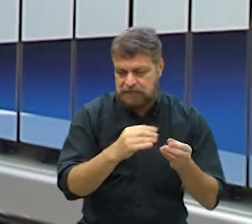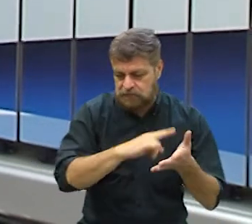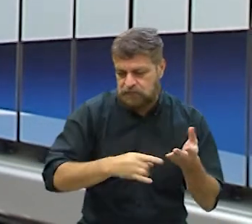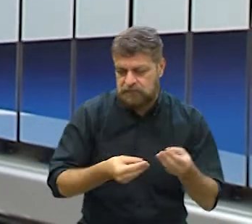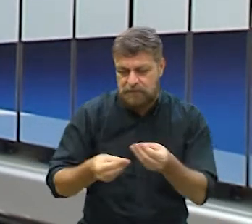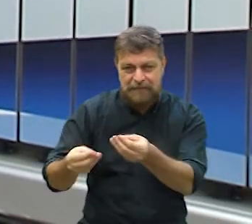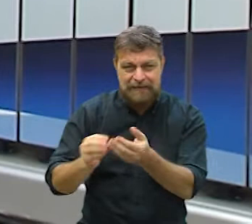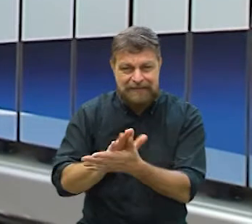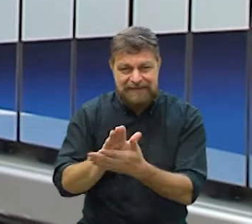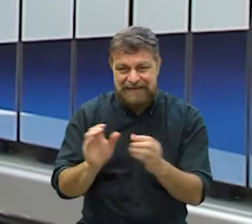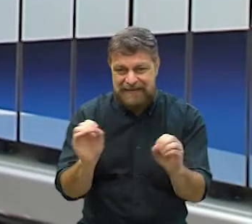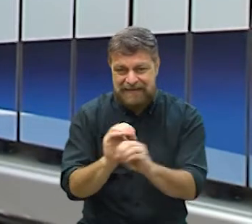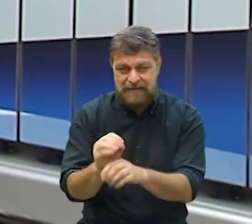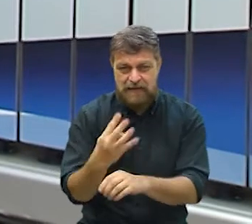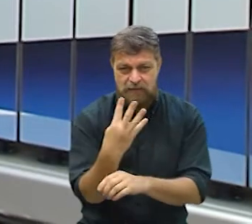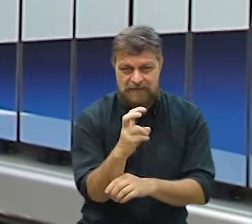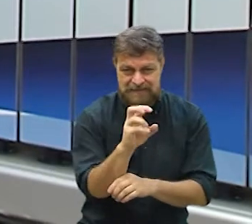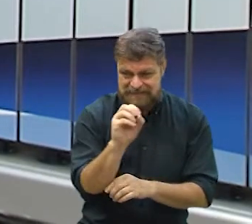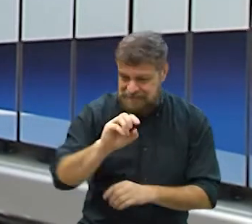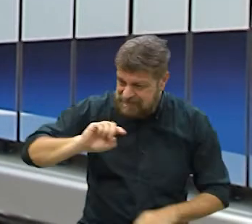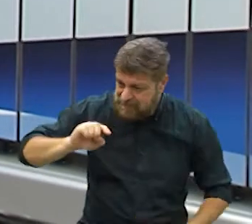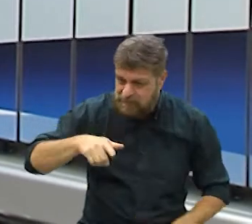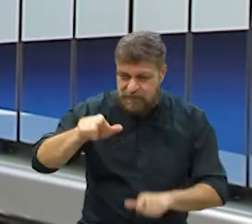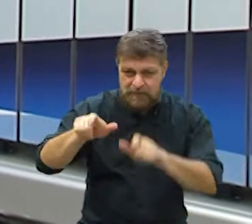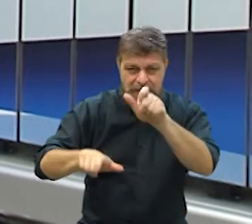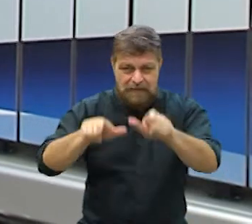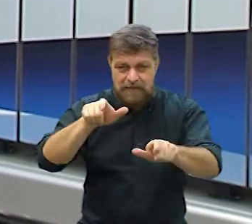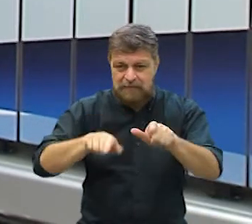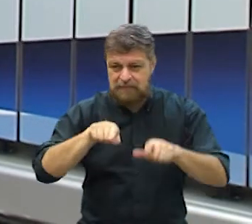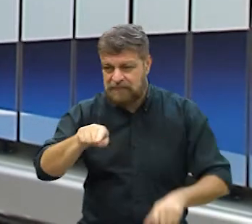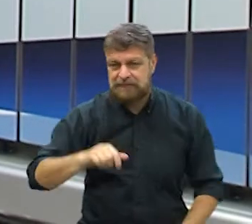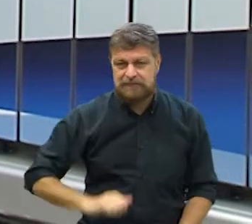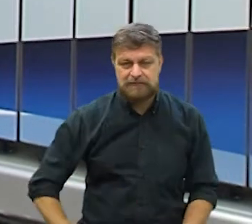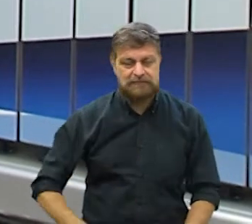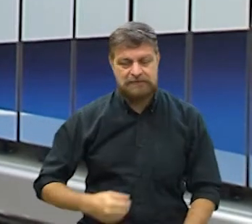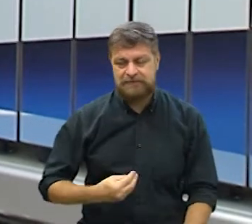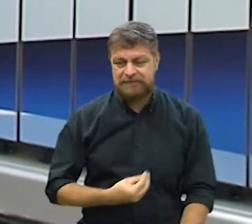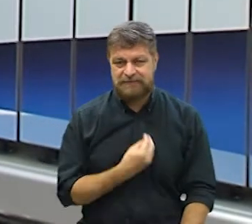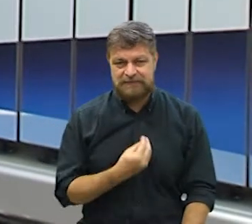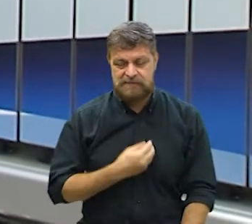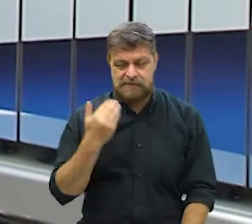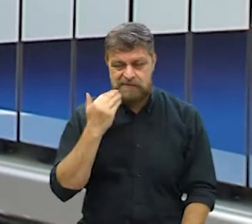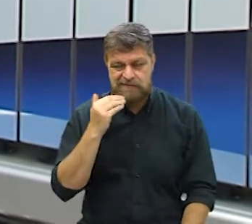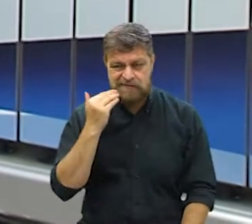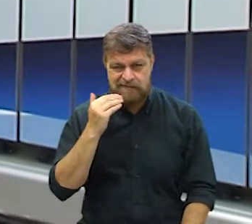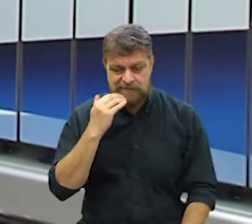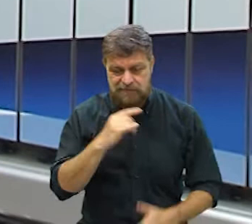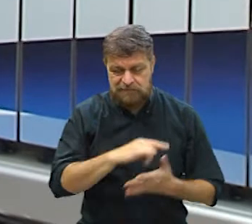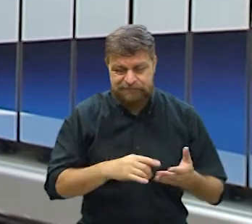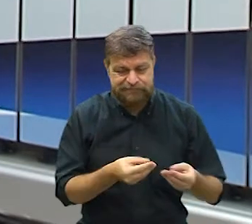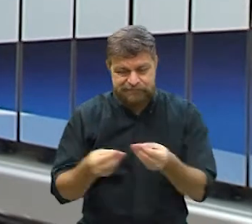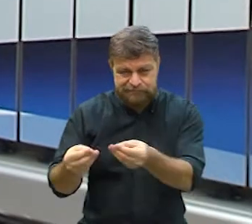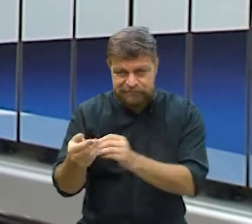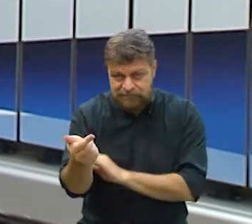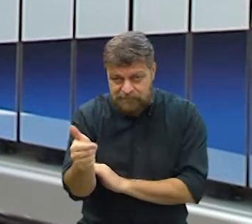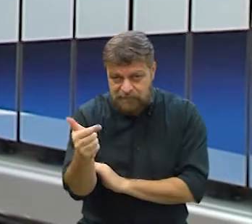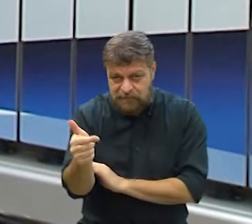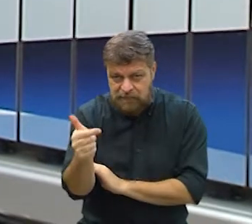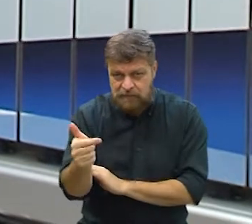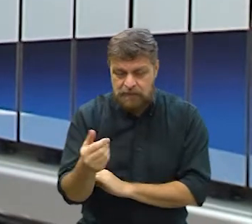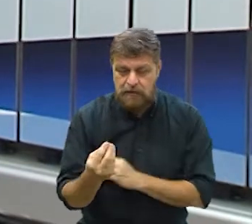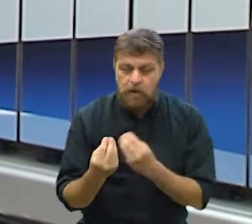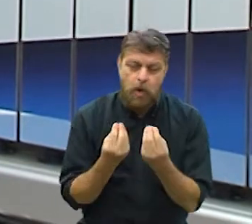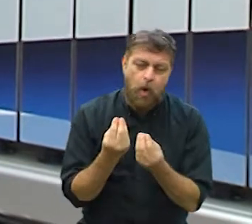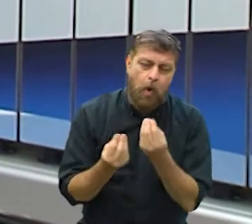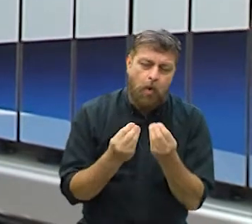irregulares. 450 mil pessoas ainda vivem de forma inadequada. Então, para debater o assunto e